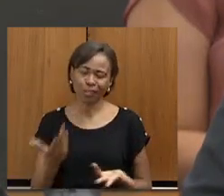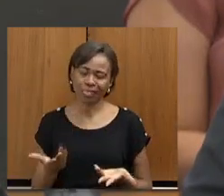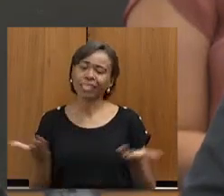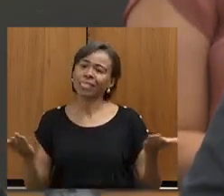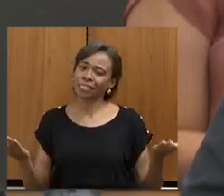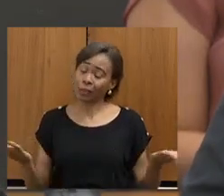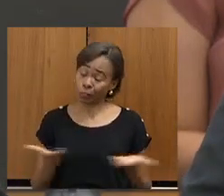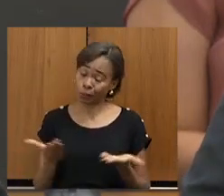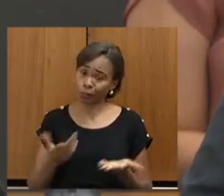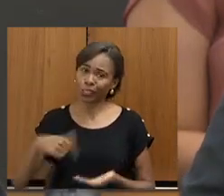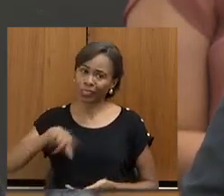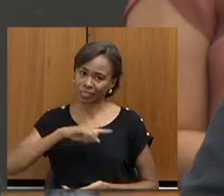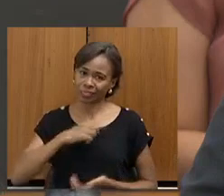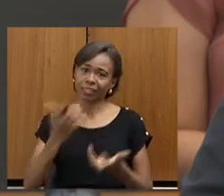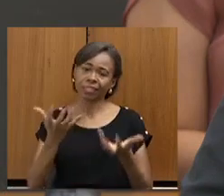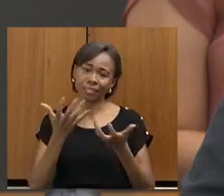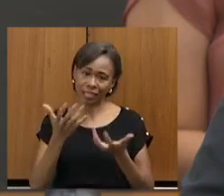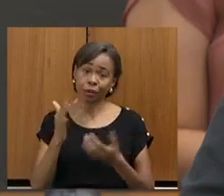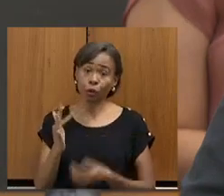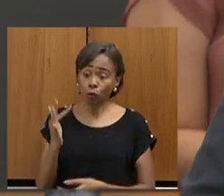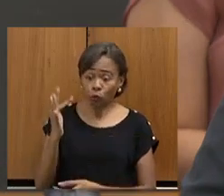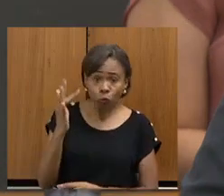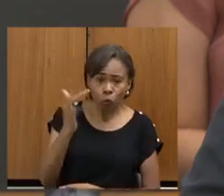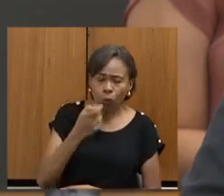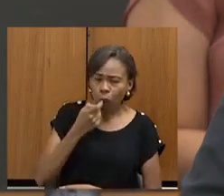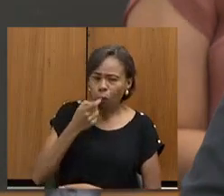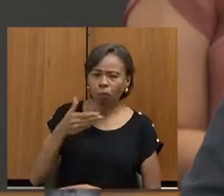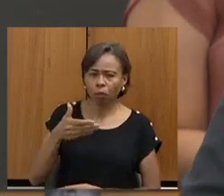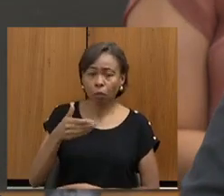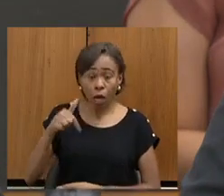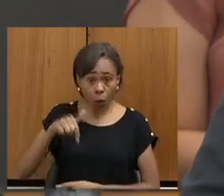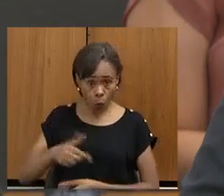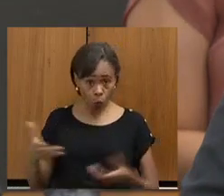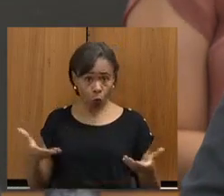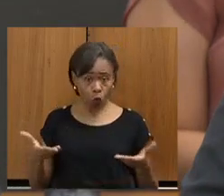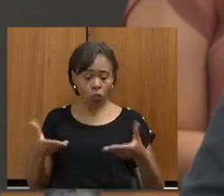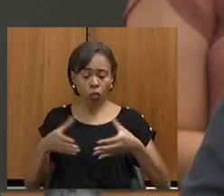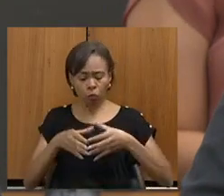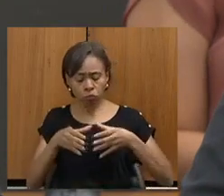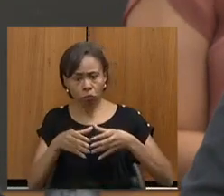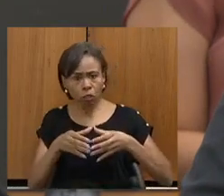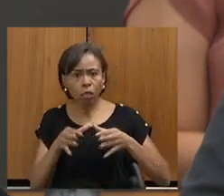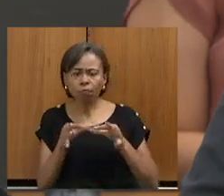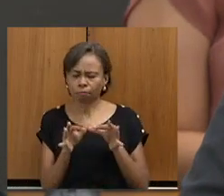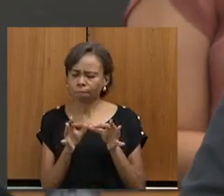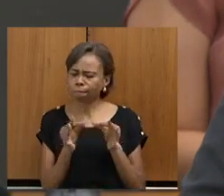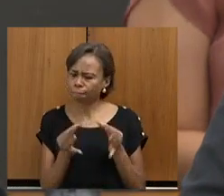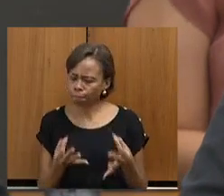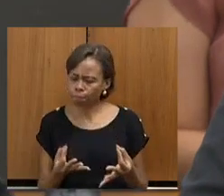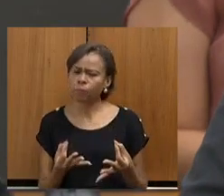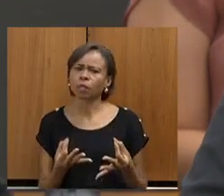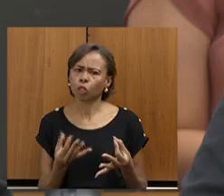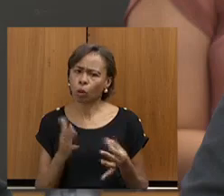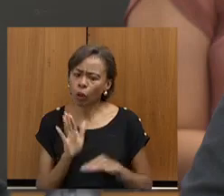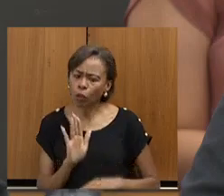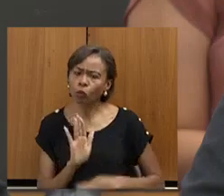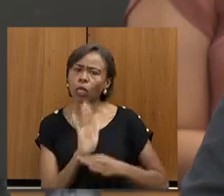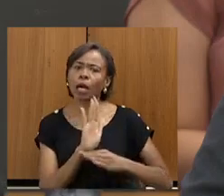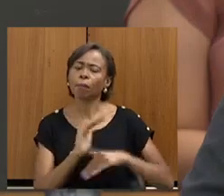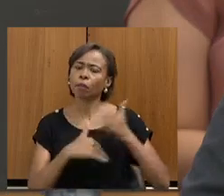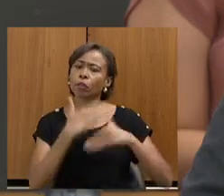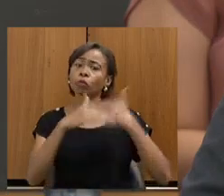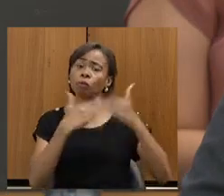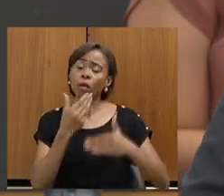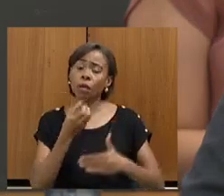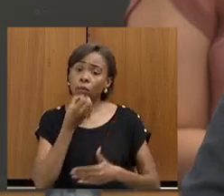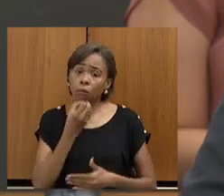Então, é isso que nós queremos, que, em um futuro próximo, que essa comissão, de forma muito simples e humilde, tenha contribuído para aprimorar, que esse é